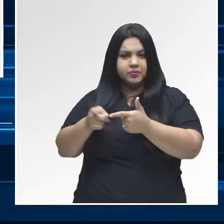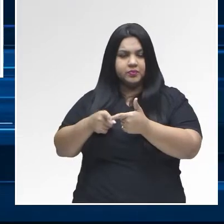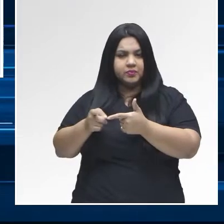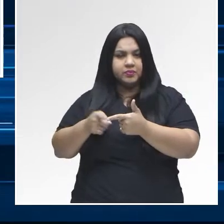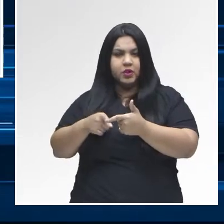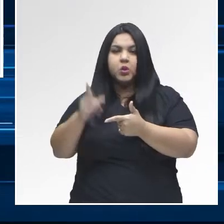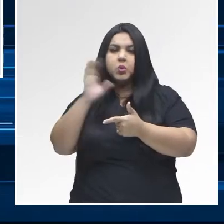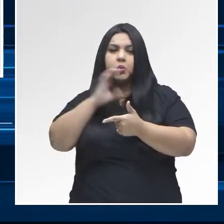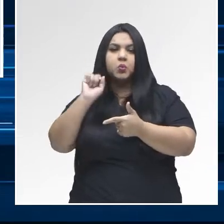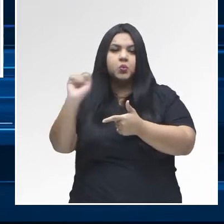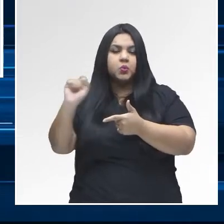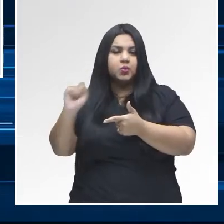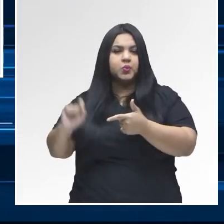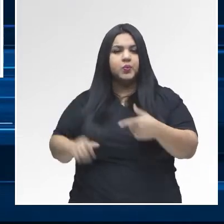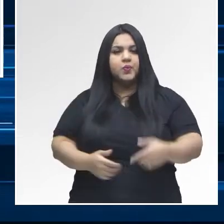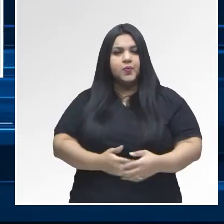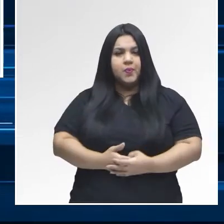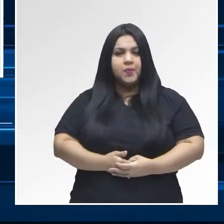rapidamente o que nós temos aí.